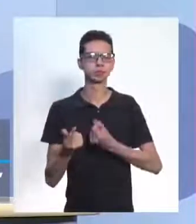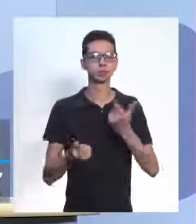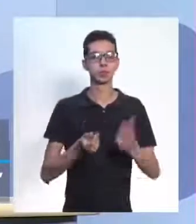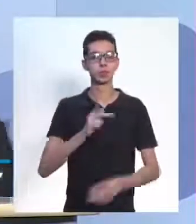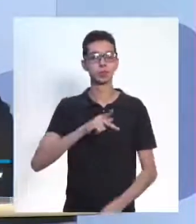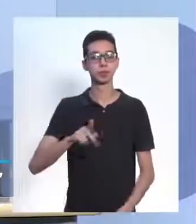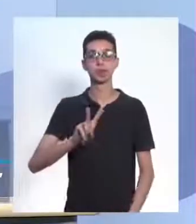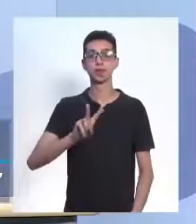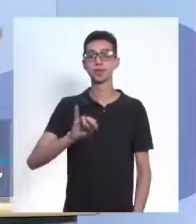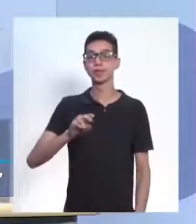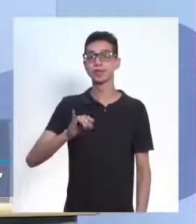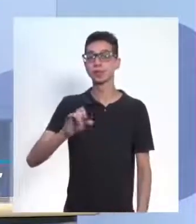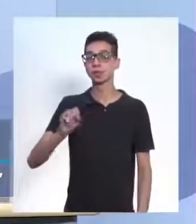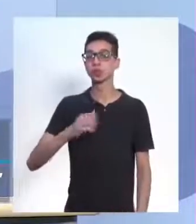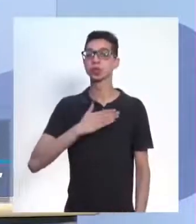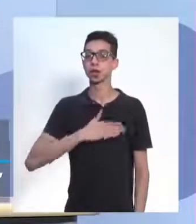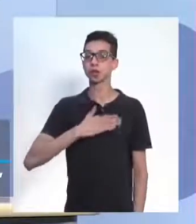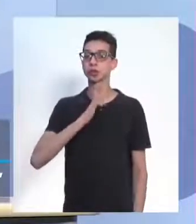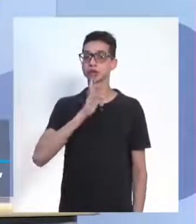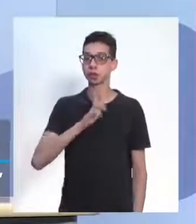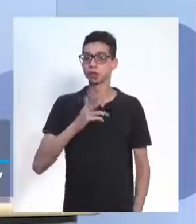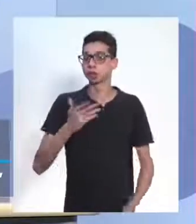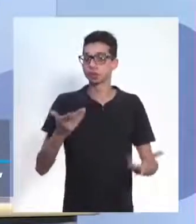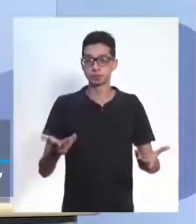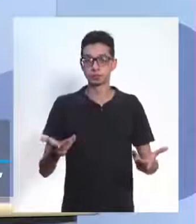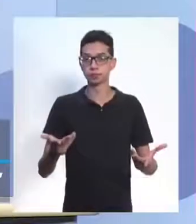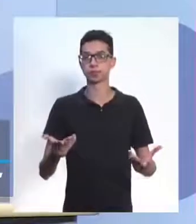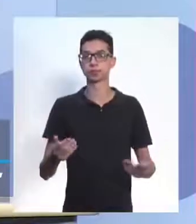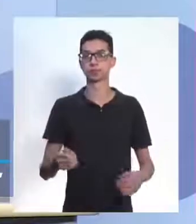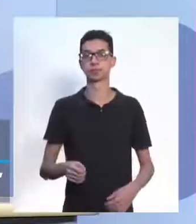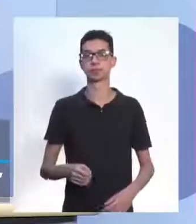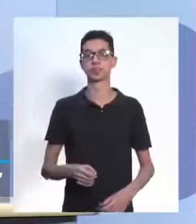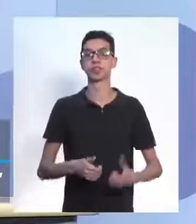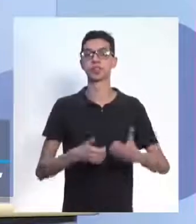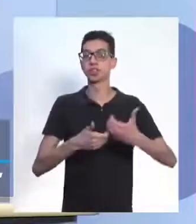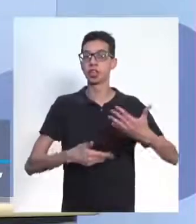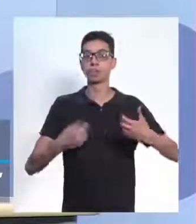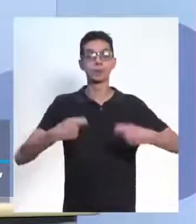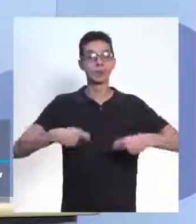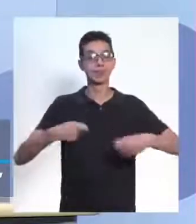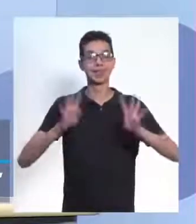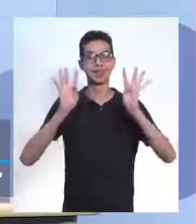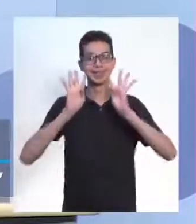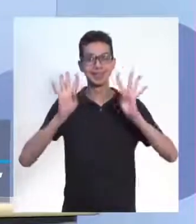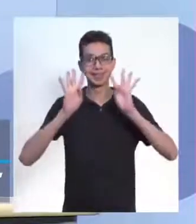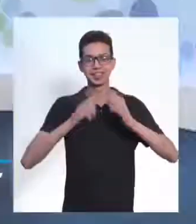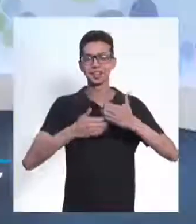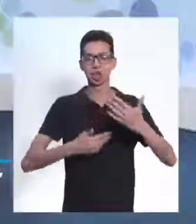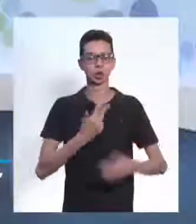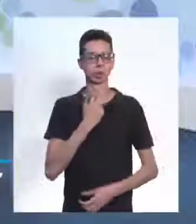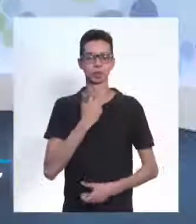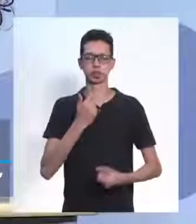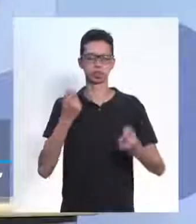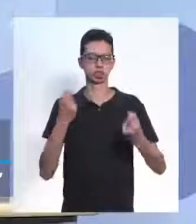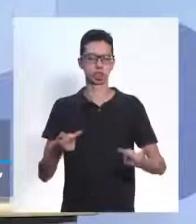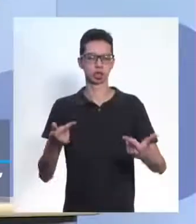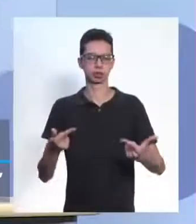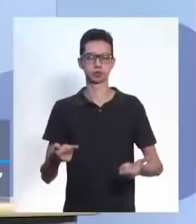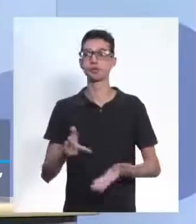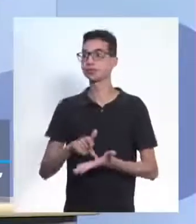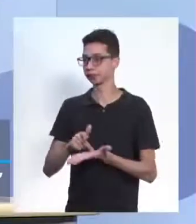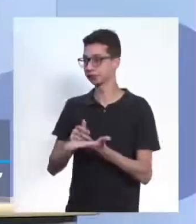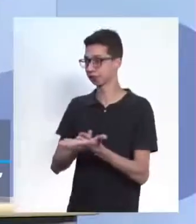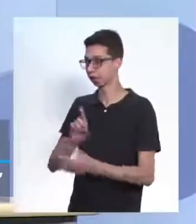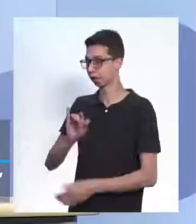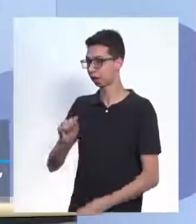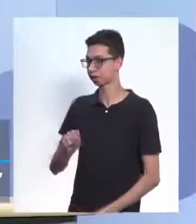Vinícius gosta de colocar as respostas deles. Então, gente, o chat tem que ser legal. O chat não pode ser chato. Não é, Deia? Hoje